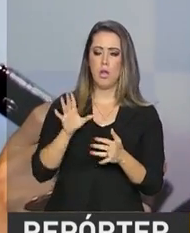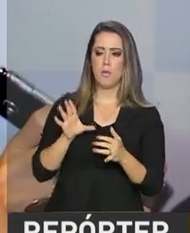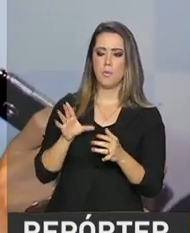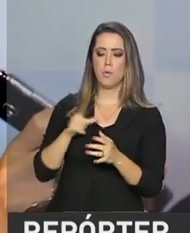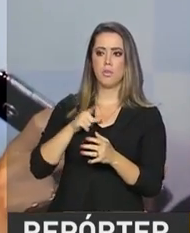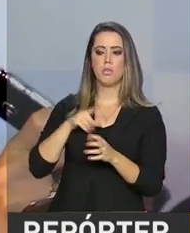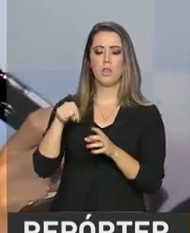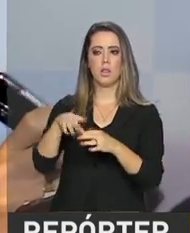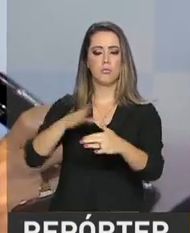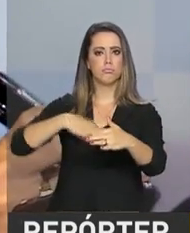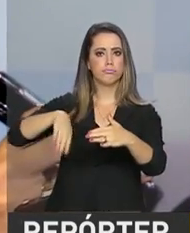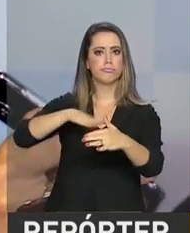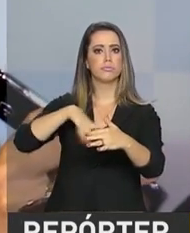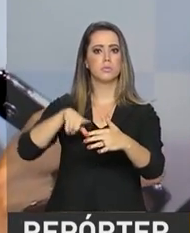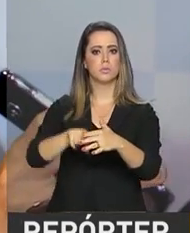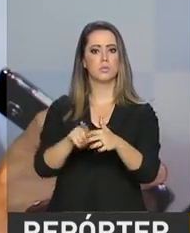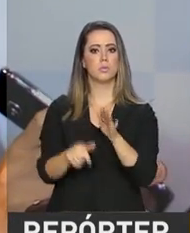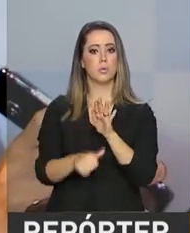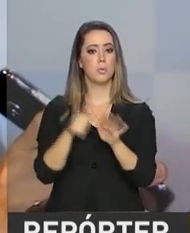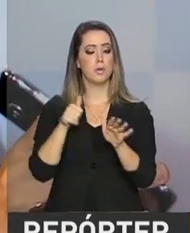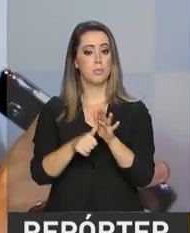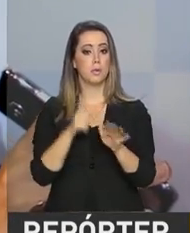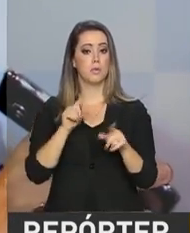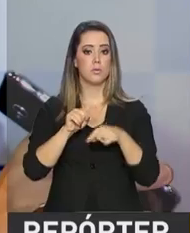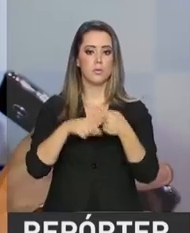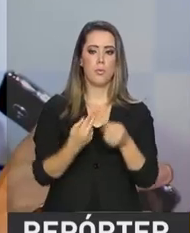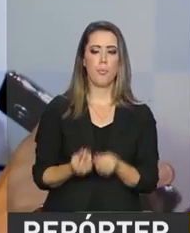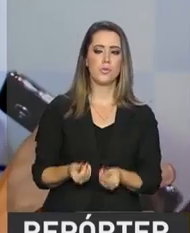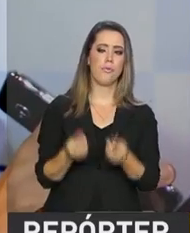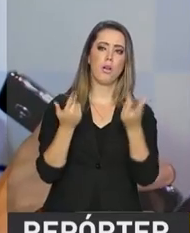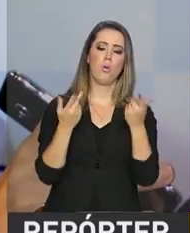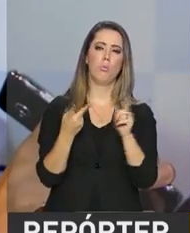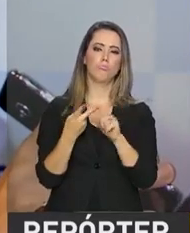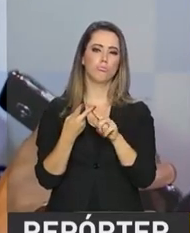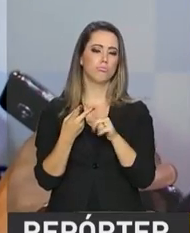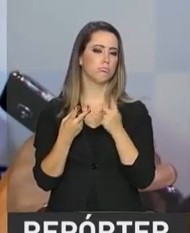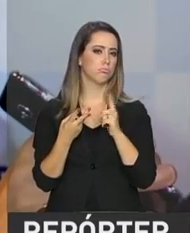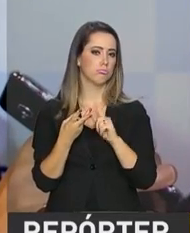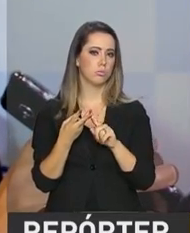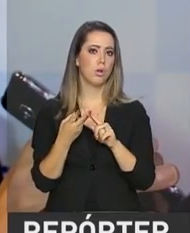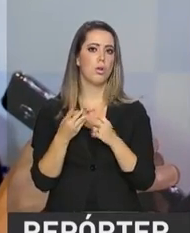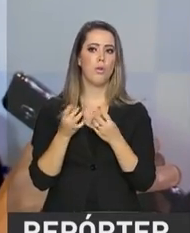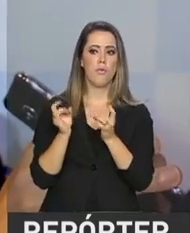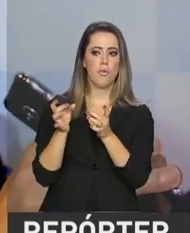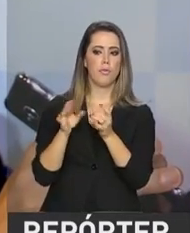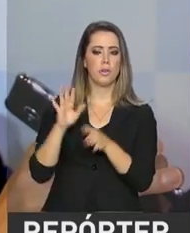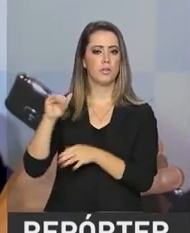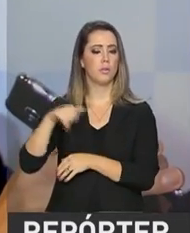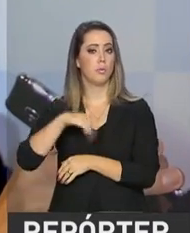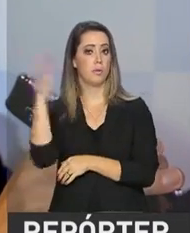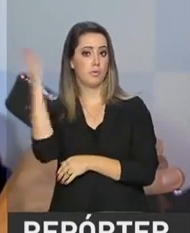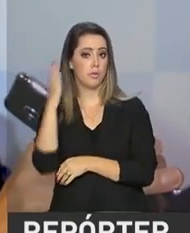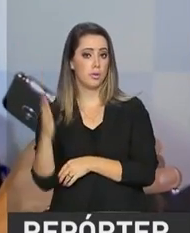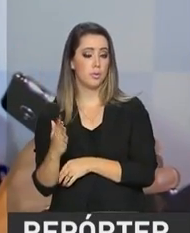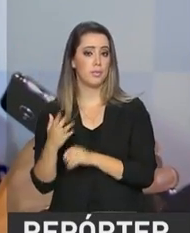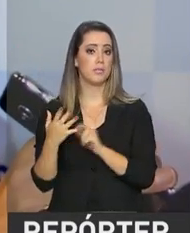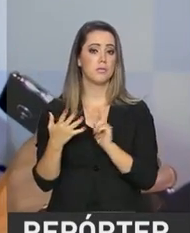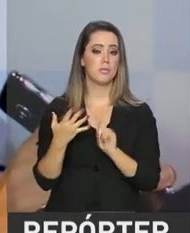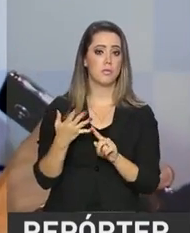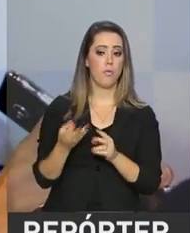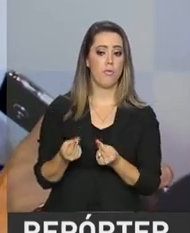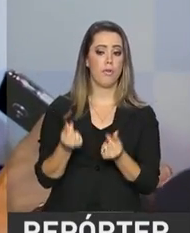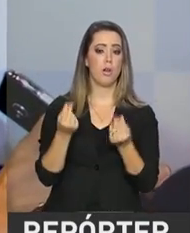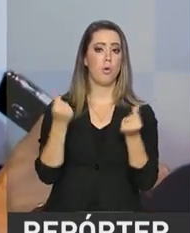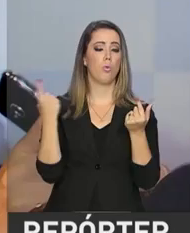ele observa a entrada da safra do primeiro, ele observa preços, ele observa paridade de exportação, ele observa